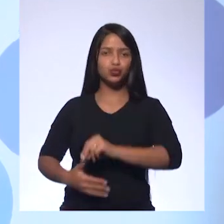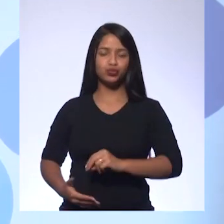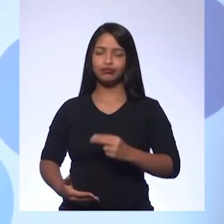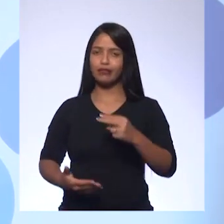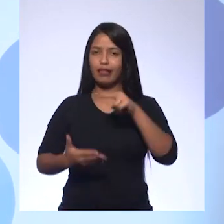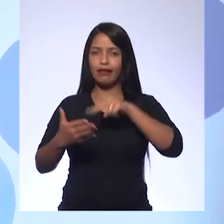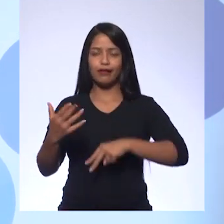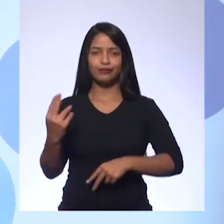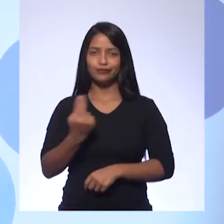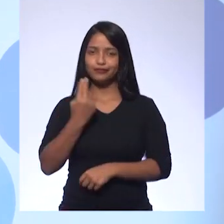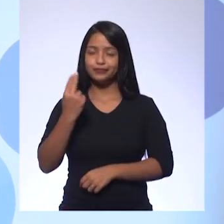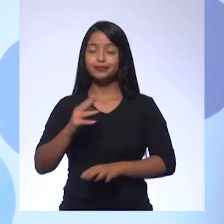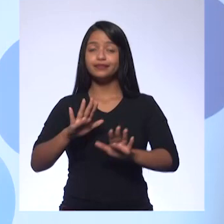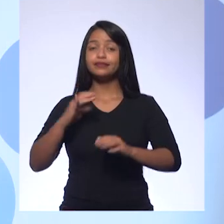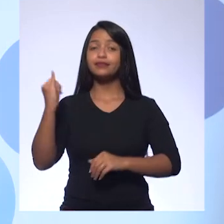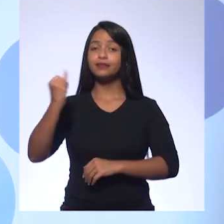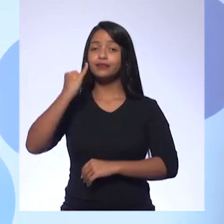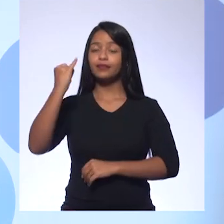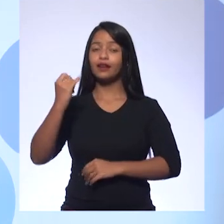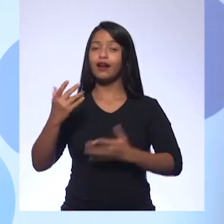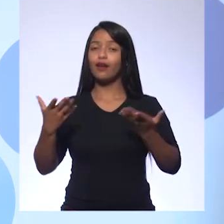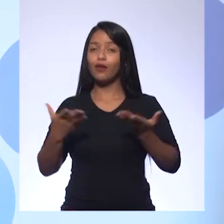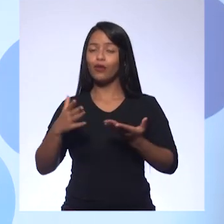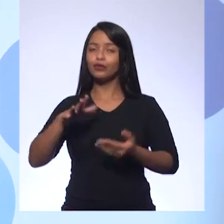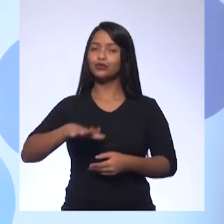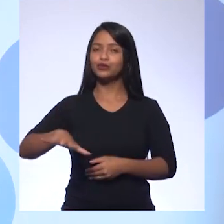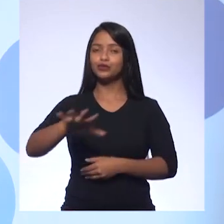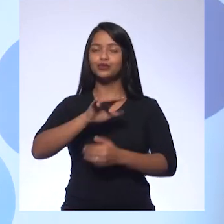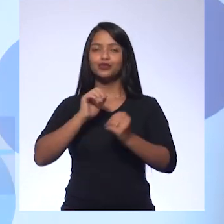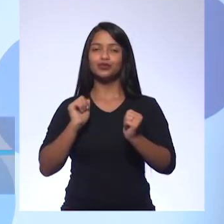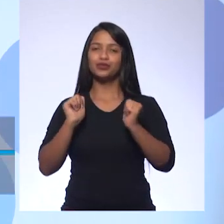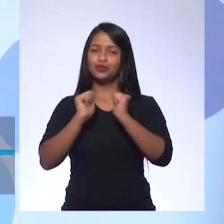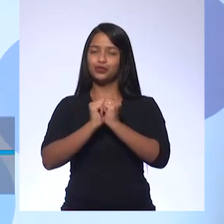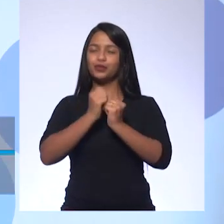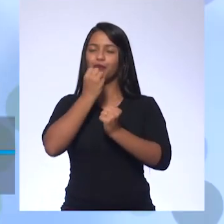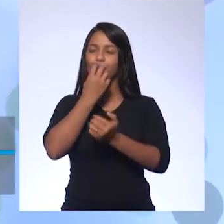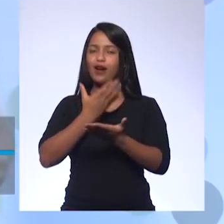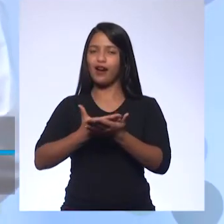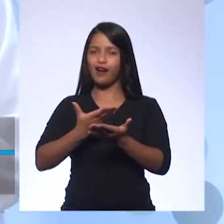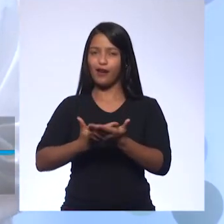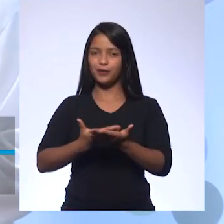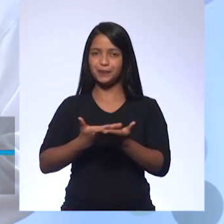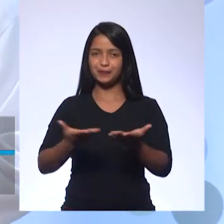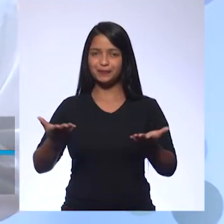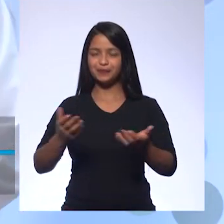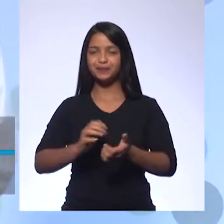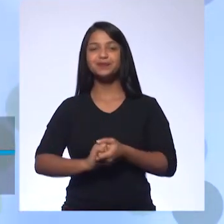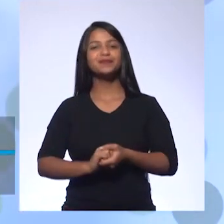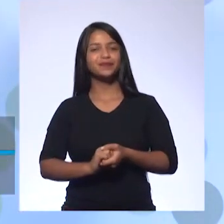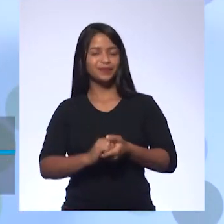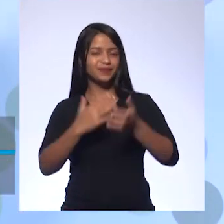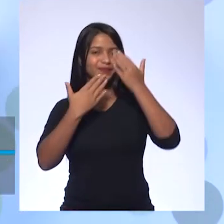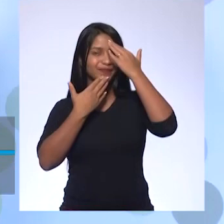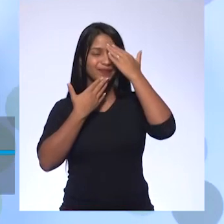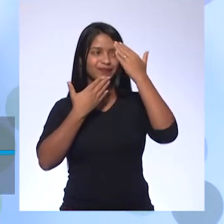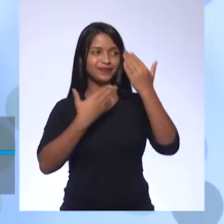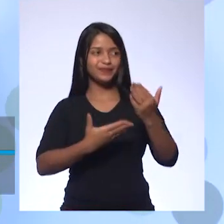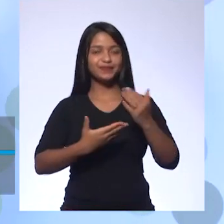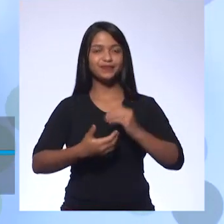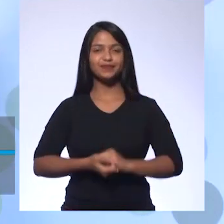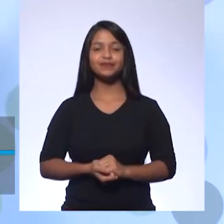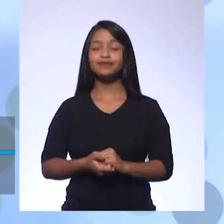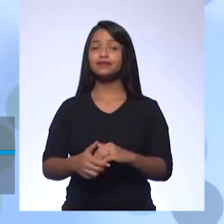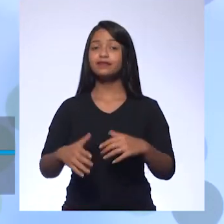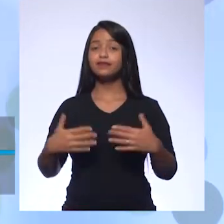estamos aqui juntos para uma boa aula, aliás, uma boa aula a todos nós. Opa, muito obrigado, professor. Então vamos ver